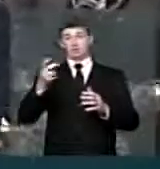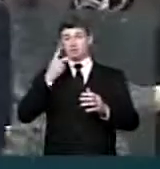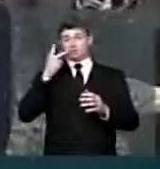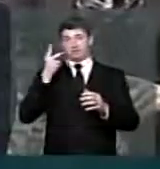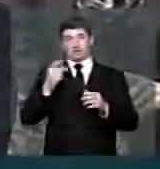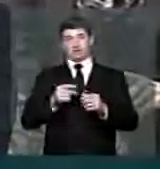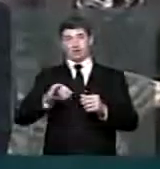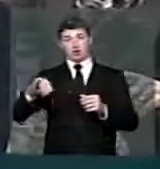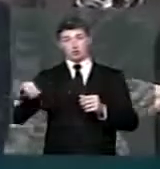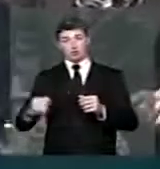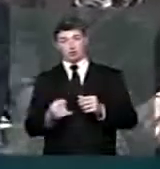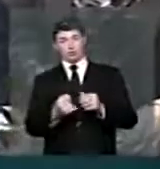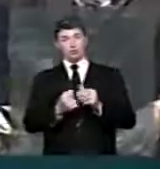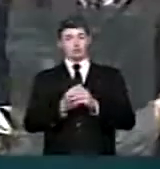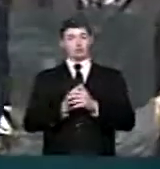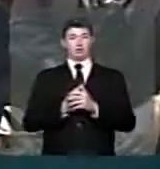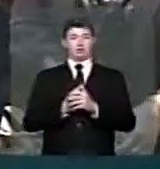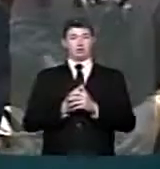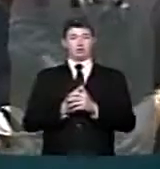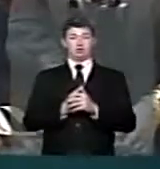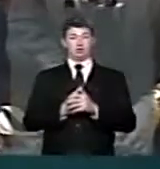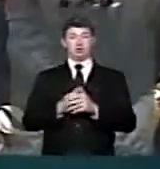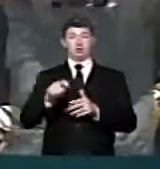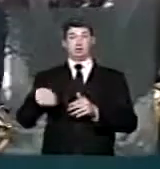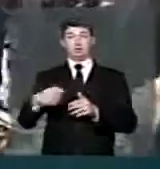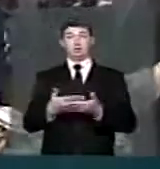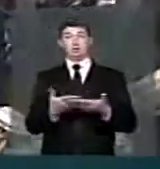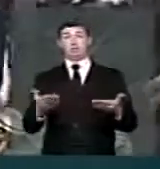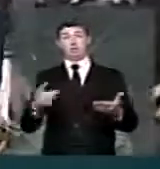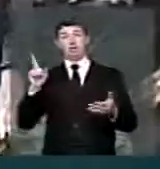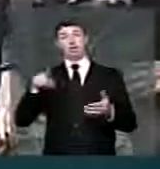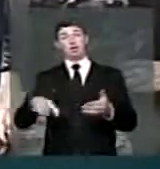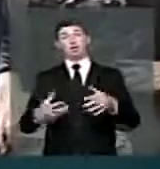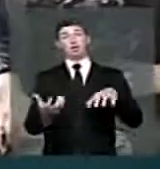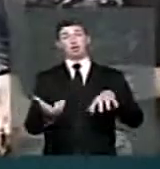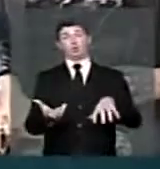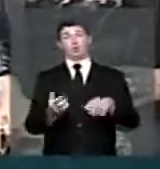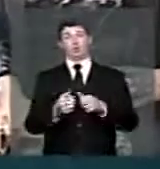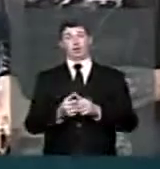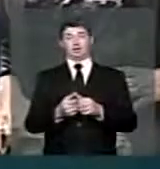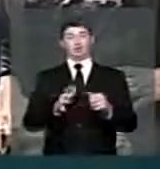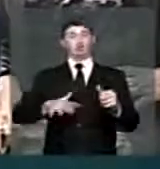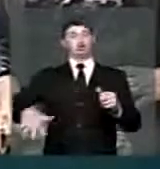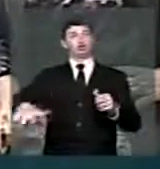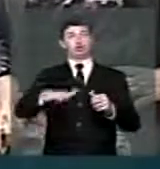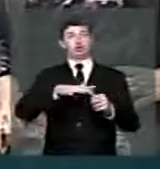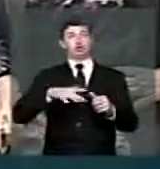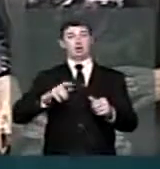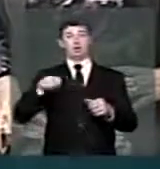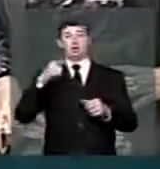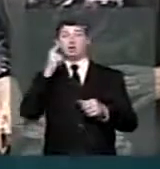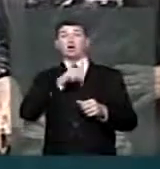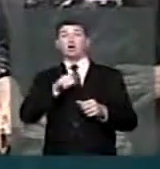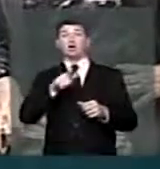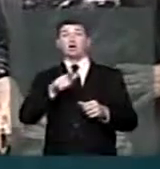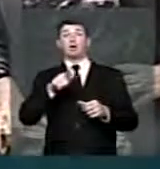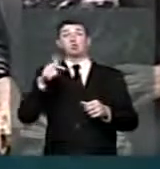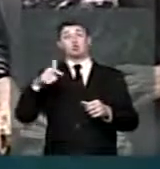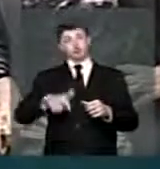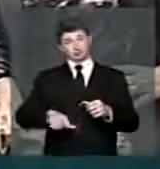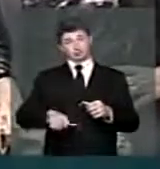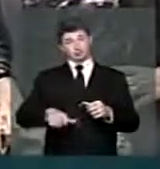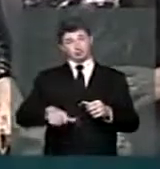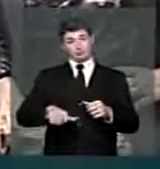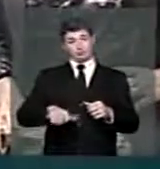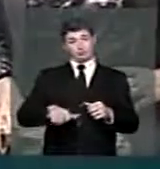nessa oportunidade, quem perdeu foi o Congresso Nacional como um todo. Quem ganhou mais uma vez, que